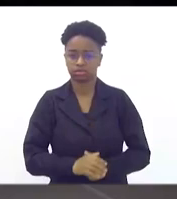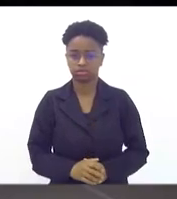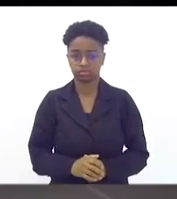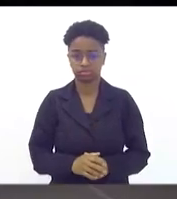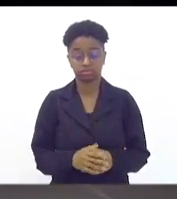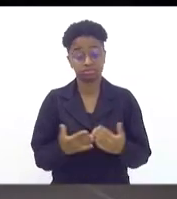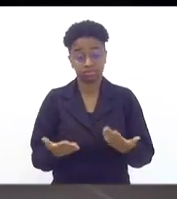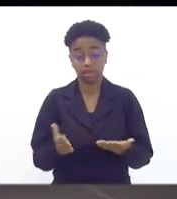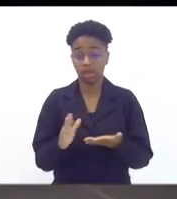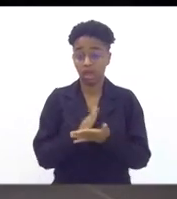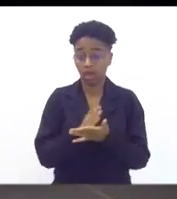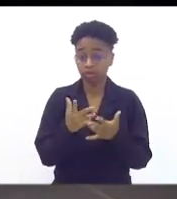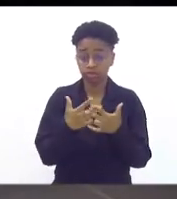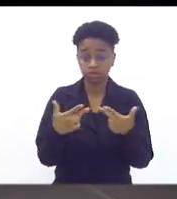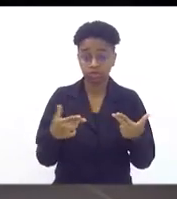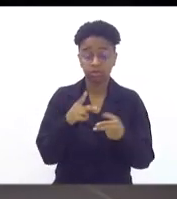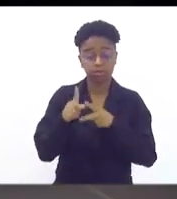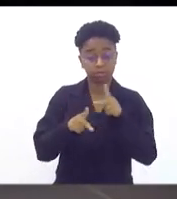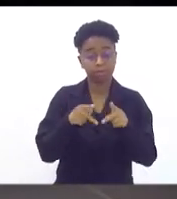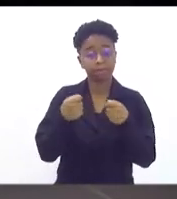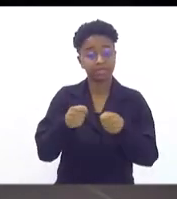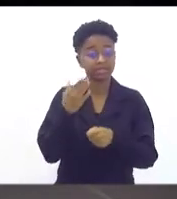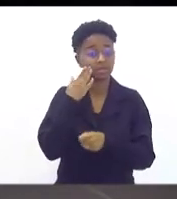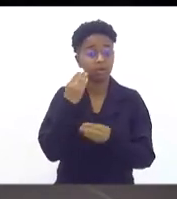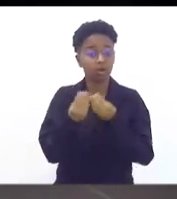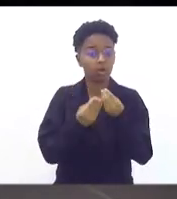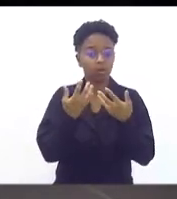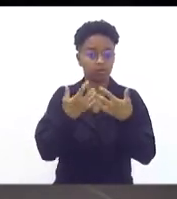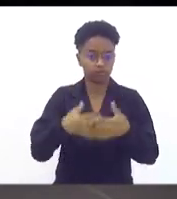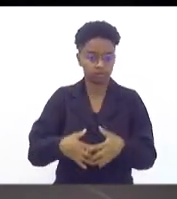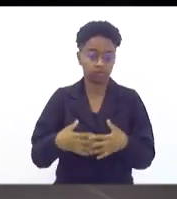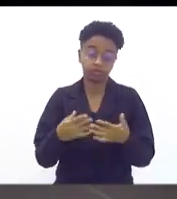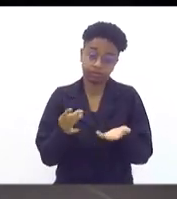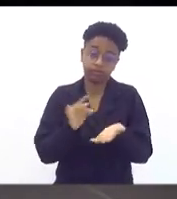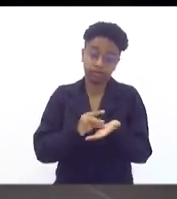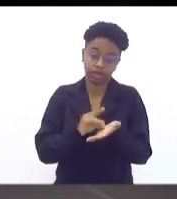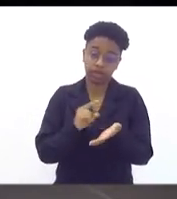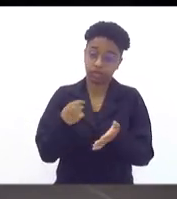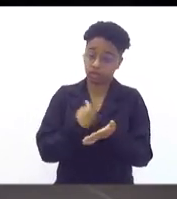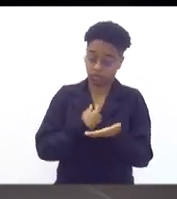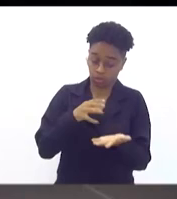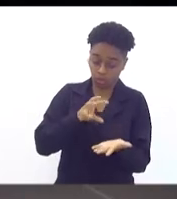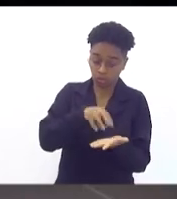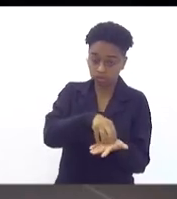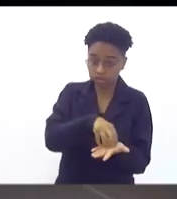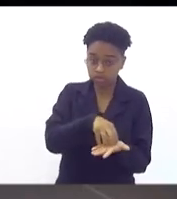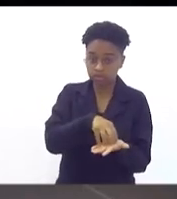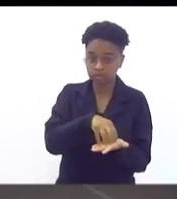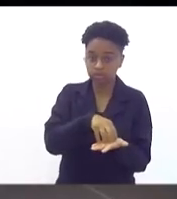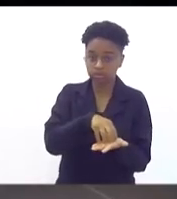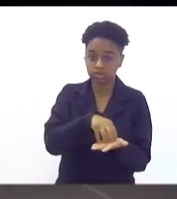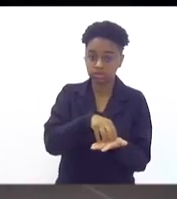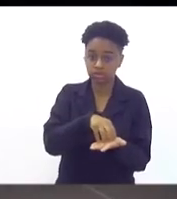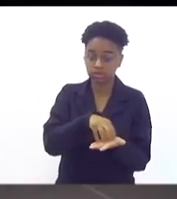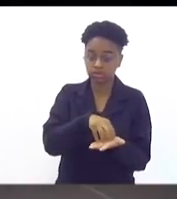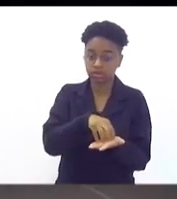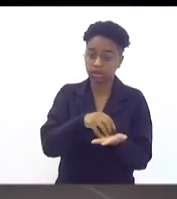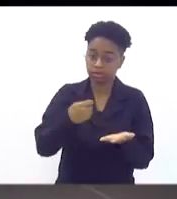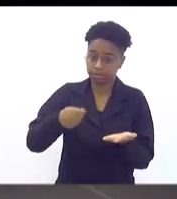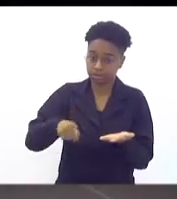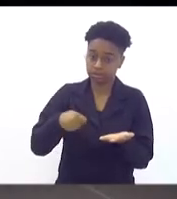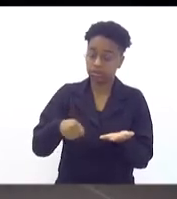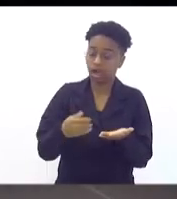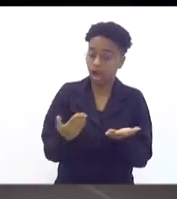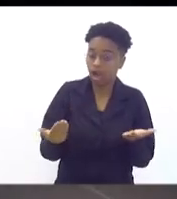tem coisas que é a população precisa saber bem é verdade que nós como uma agência temos que a partir